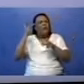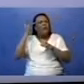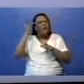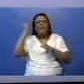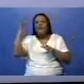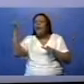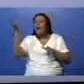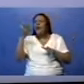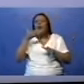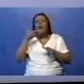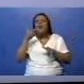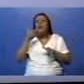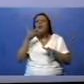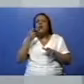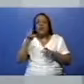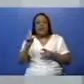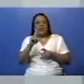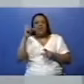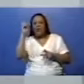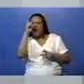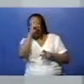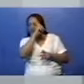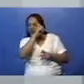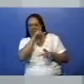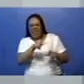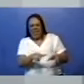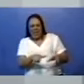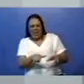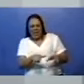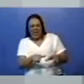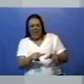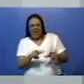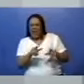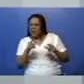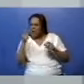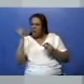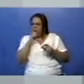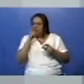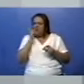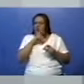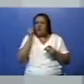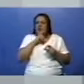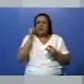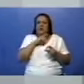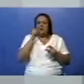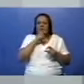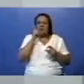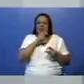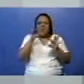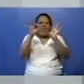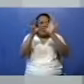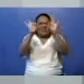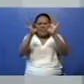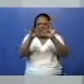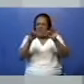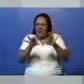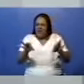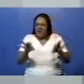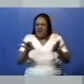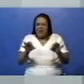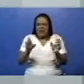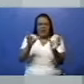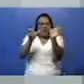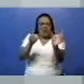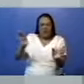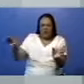história. É mito essa história de que análise sintática é difícil, sujeito e predicado é difícil. Não é nada. Desde que